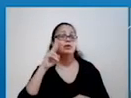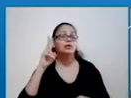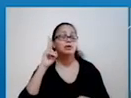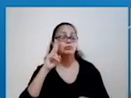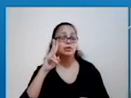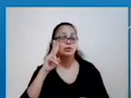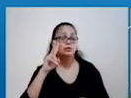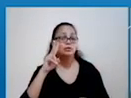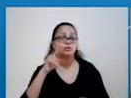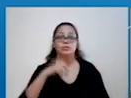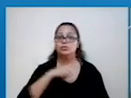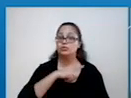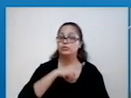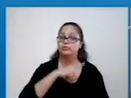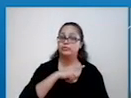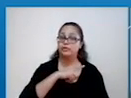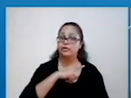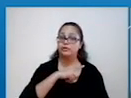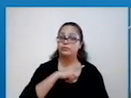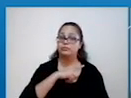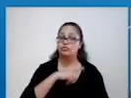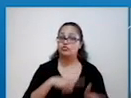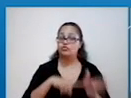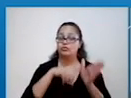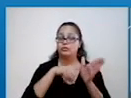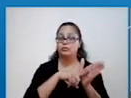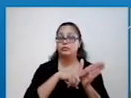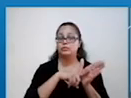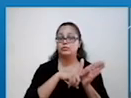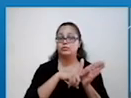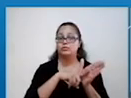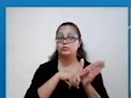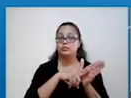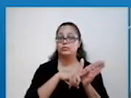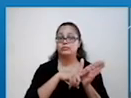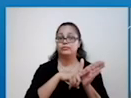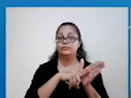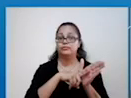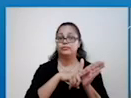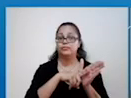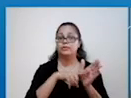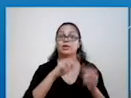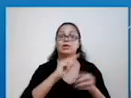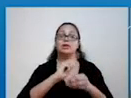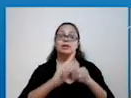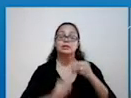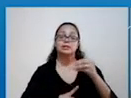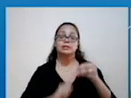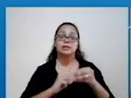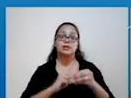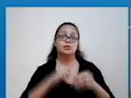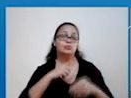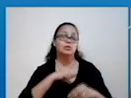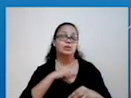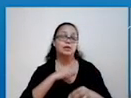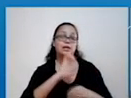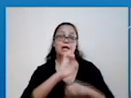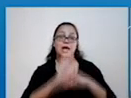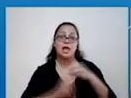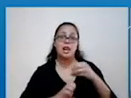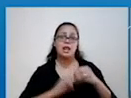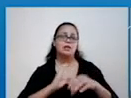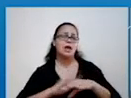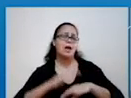nós tivermos aí no símbolo uma carga negativa, quer dizer que esse átomo ele tem elétrons a mais do